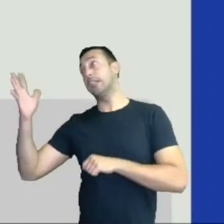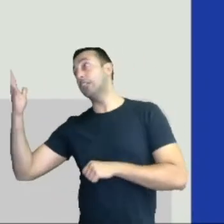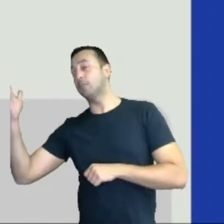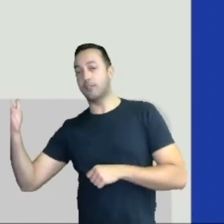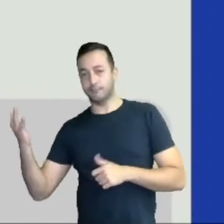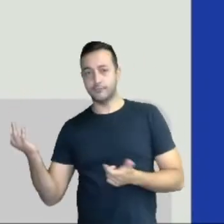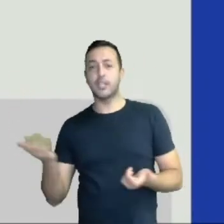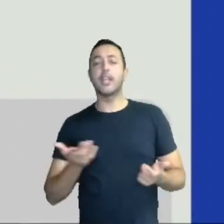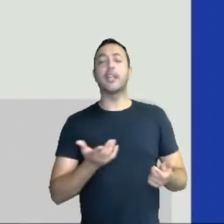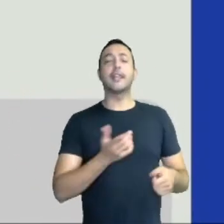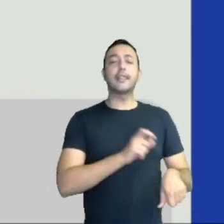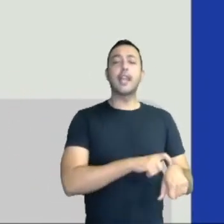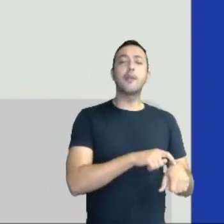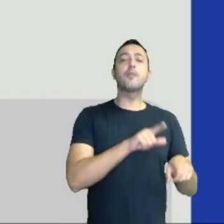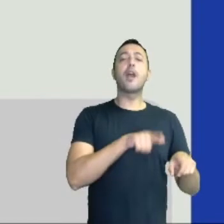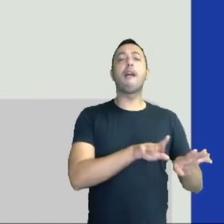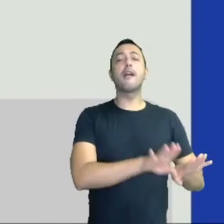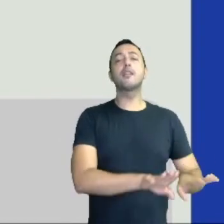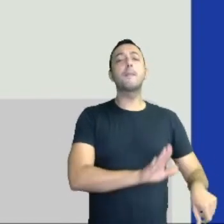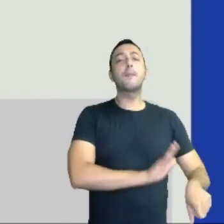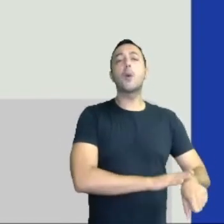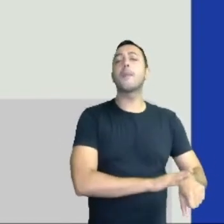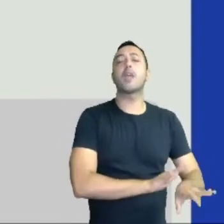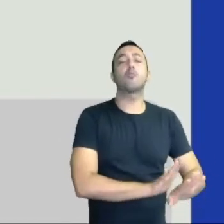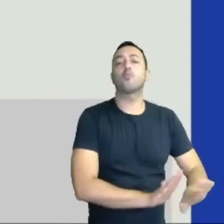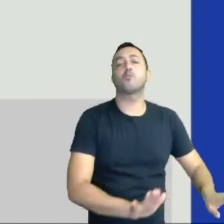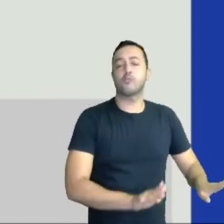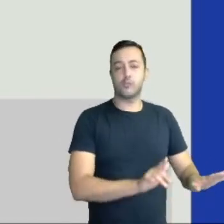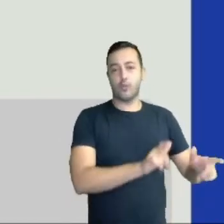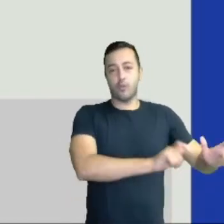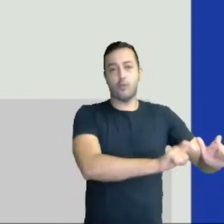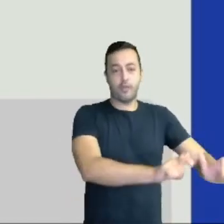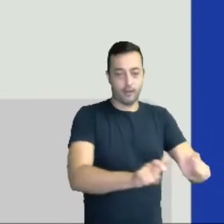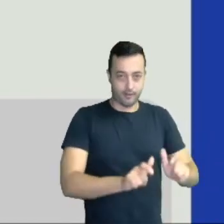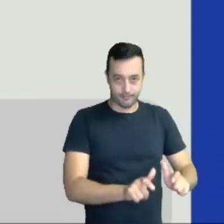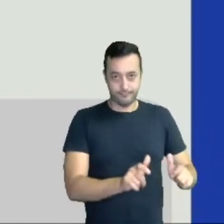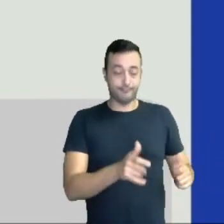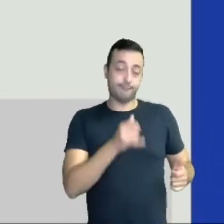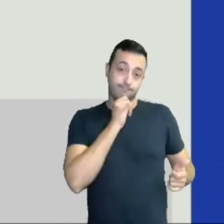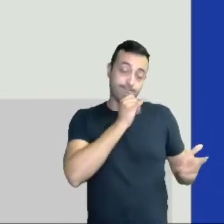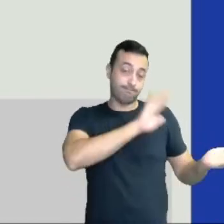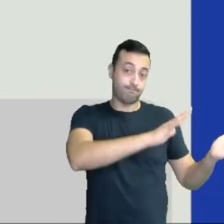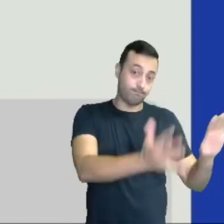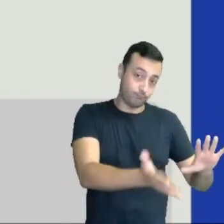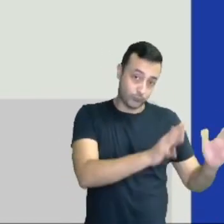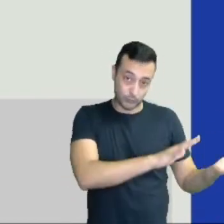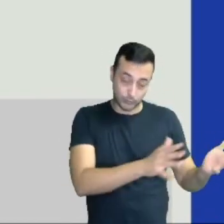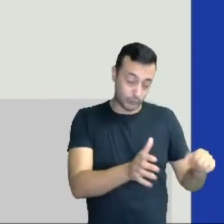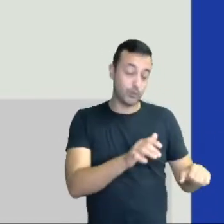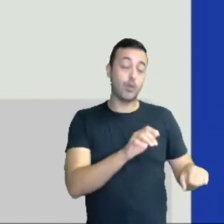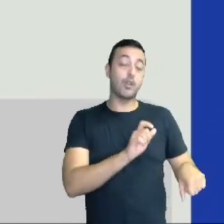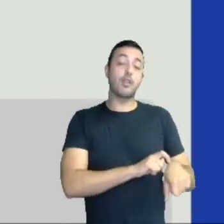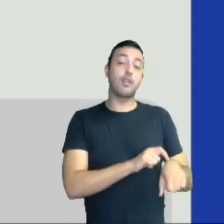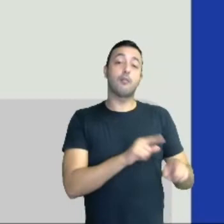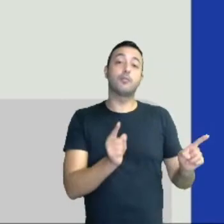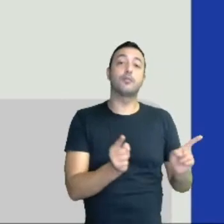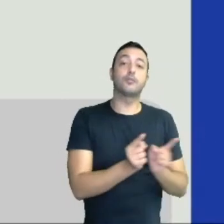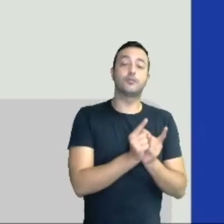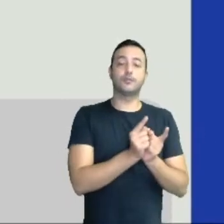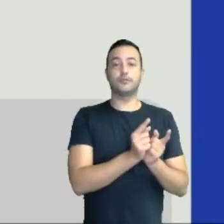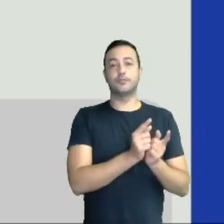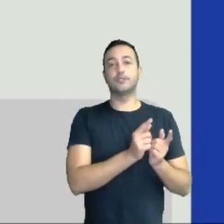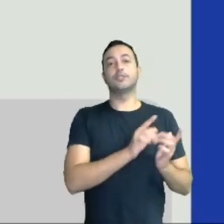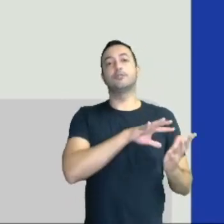ao estado momentâneo da atmosfera em um determinado local, ou seja, na mudança de curto prazo da